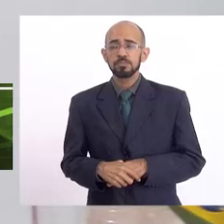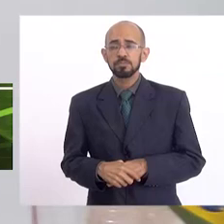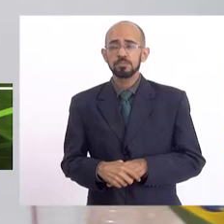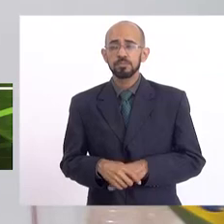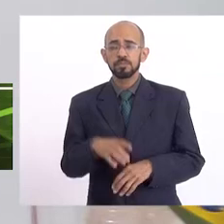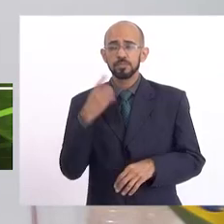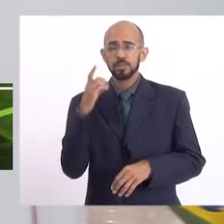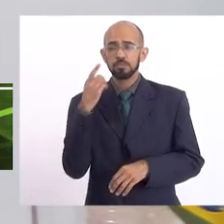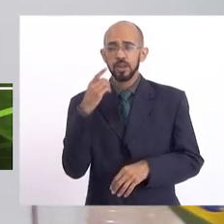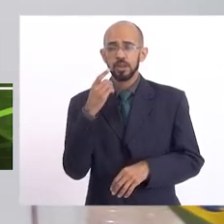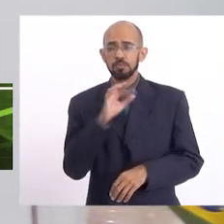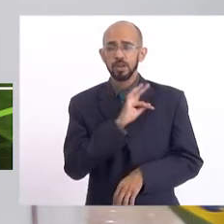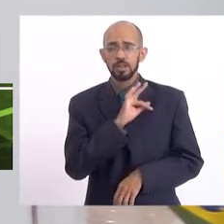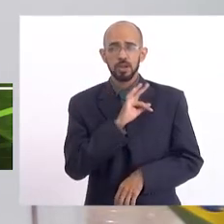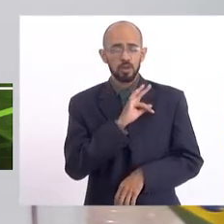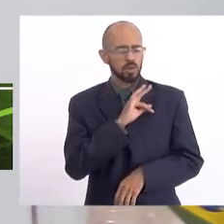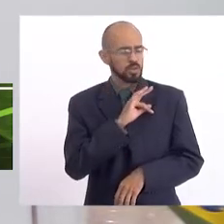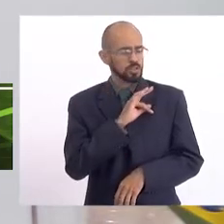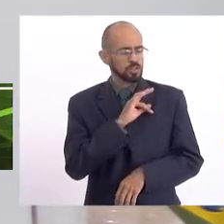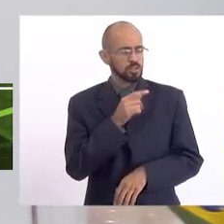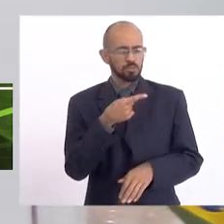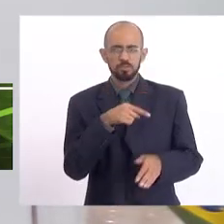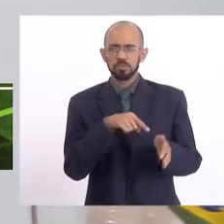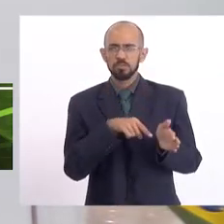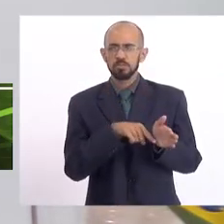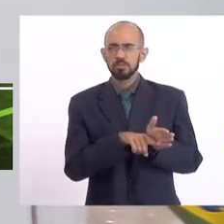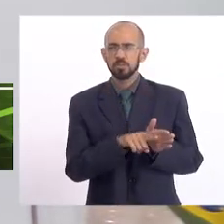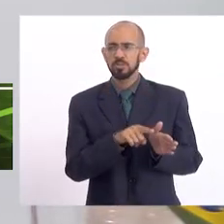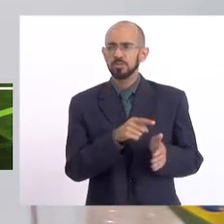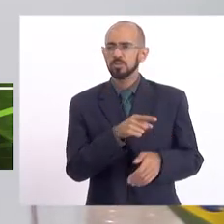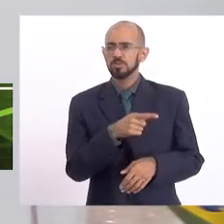Deputada Marta Rocha, tem alguém no gabinete da deputada Marta Rocha?